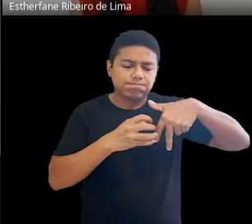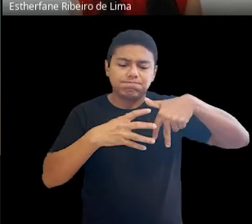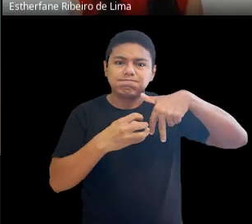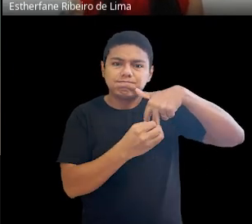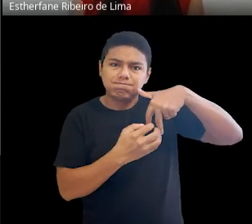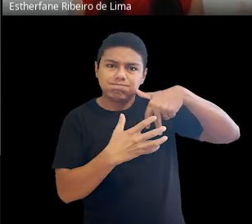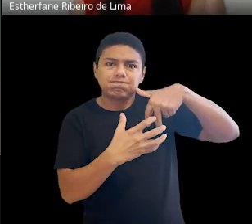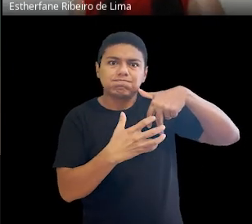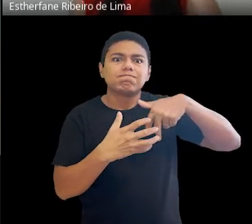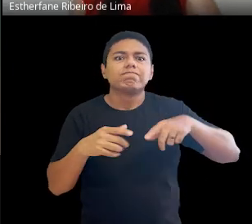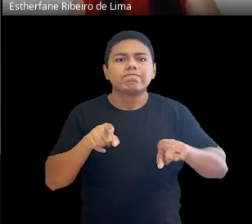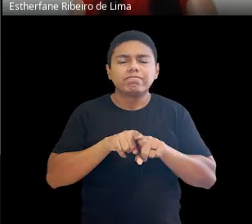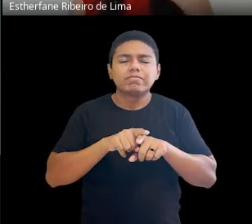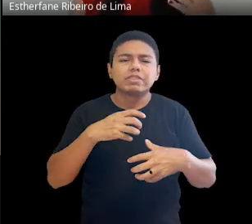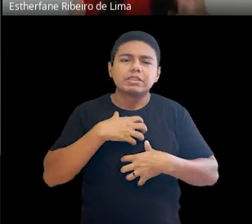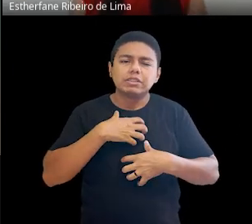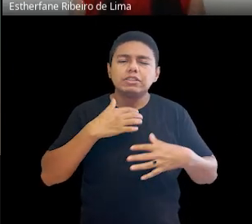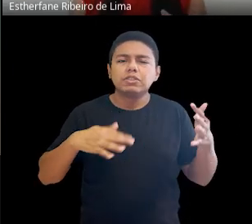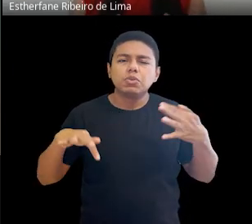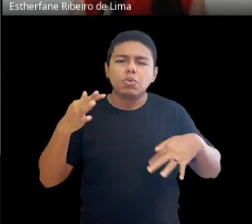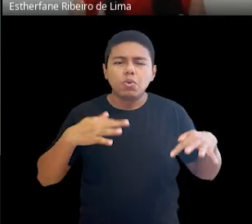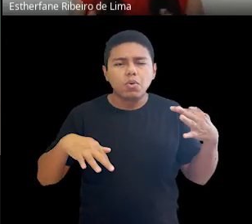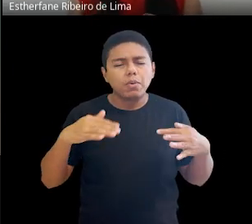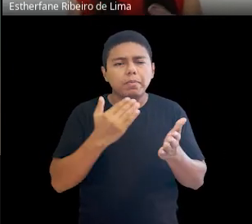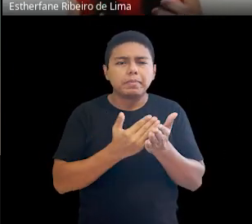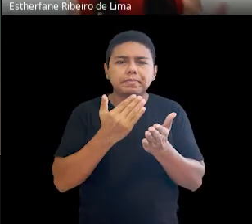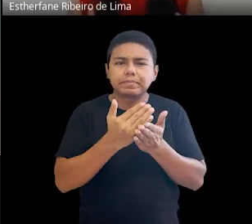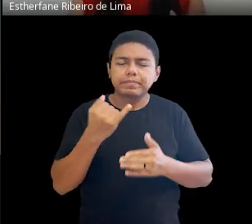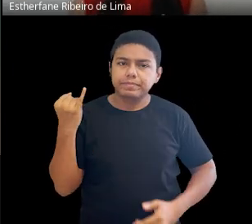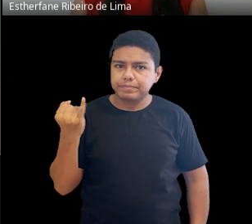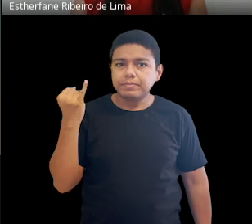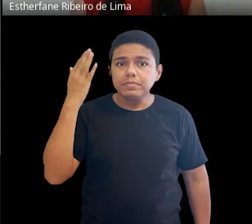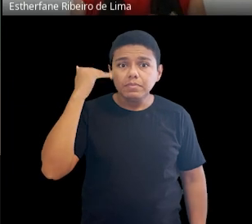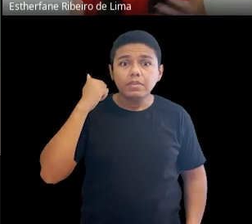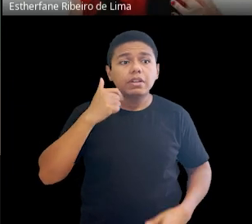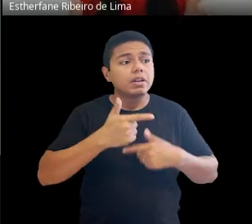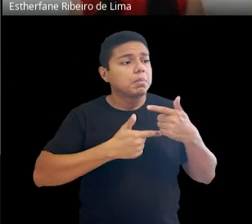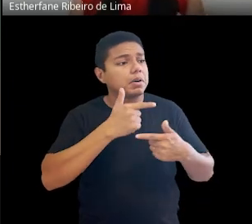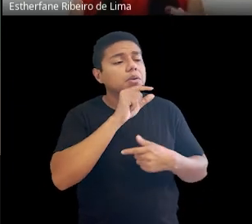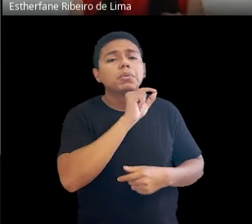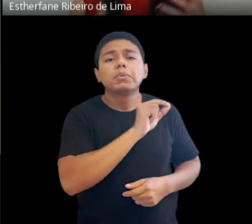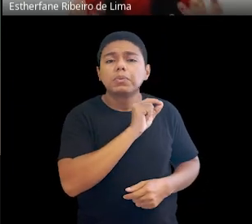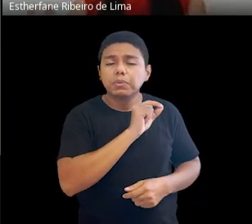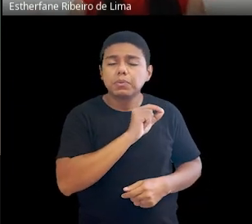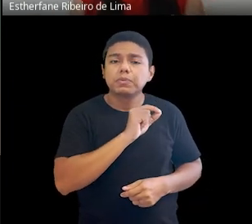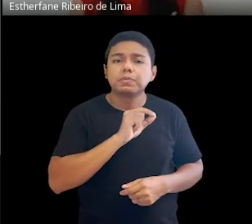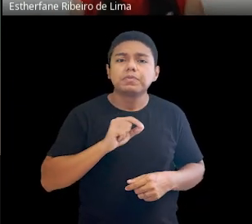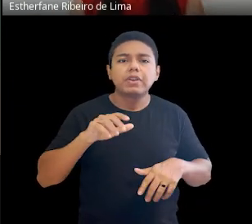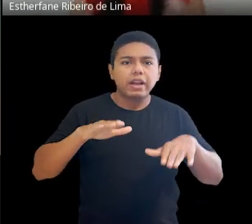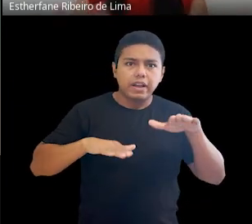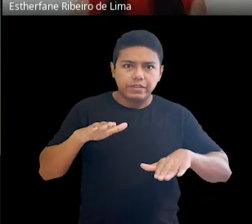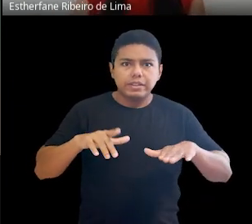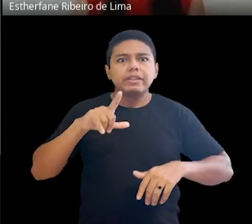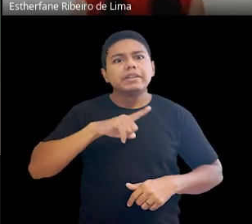de sentir mais dores. Então, é importante saber com o que trabalha. Às vezes, temos muitos